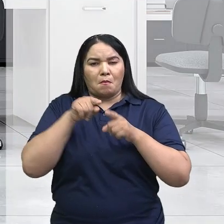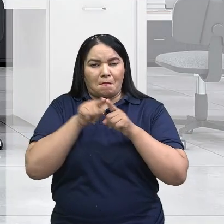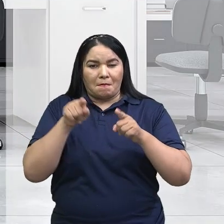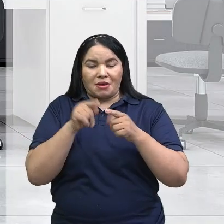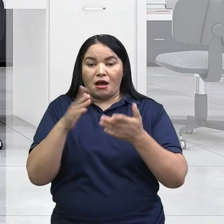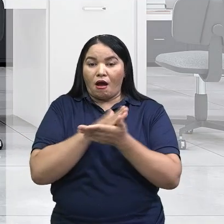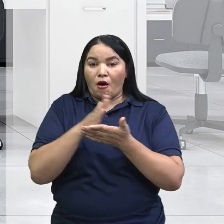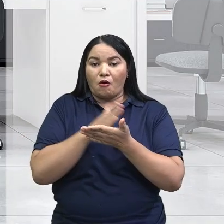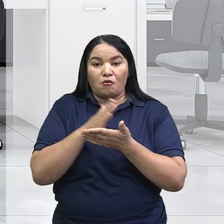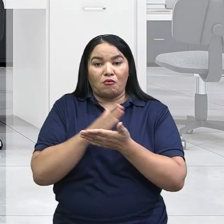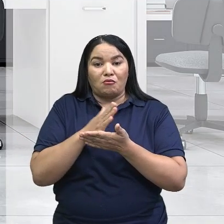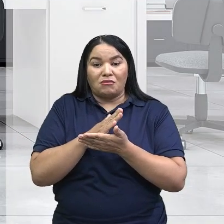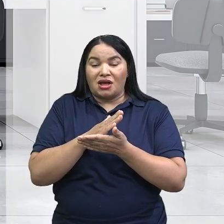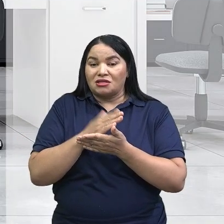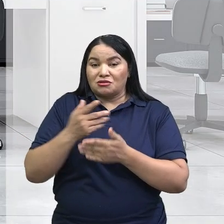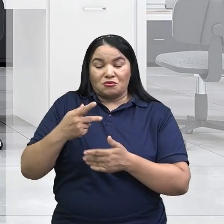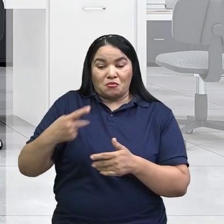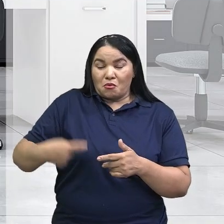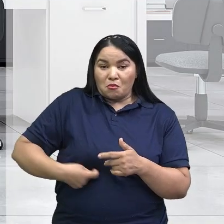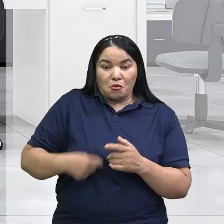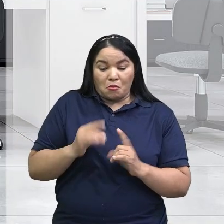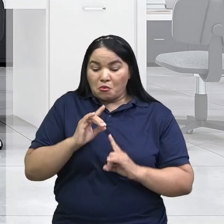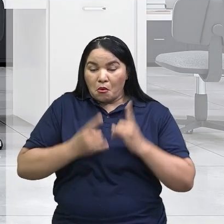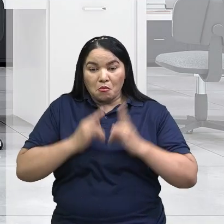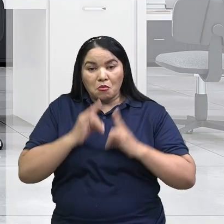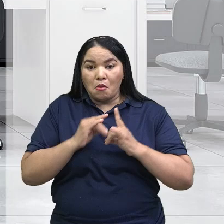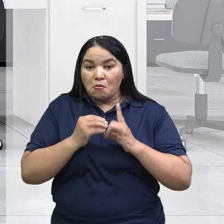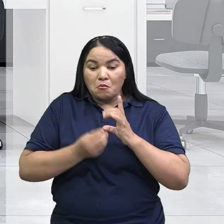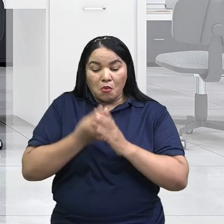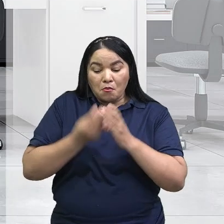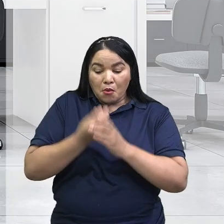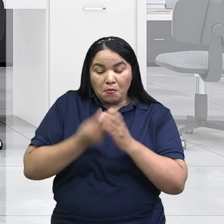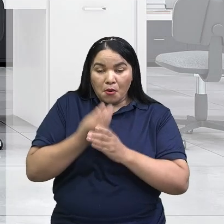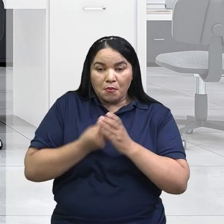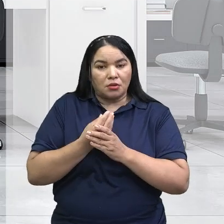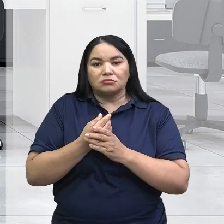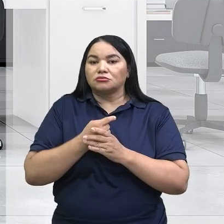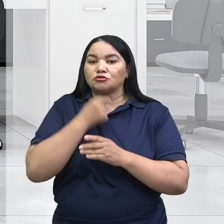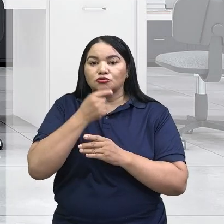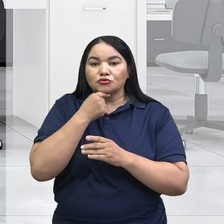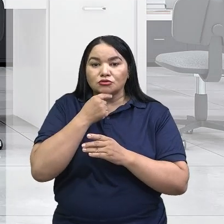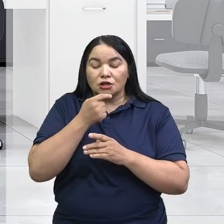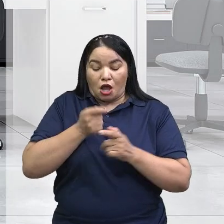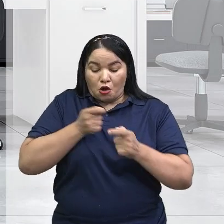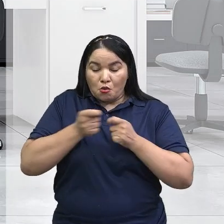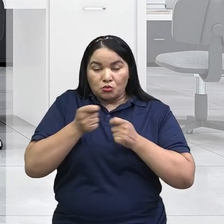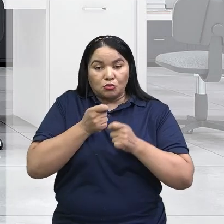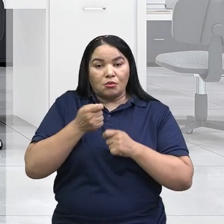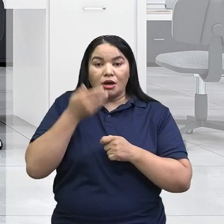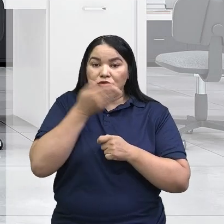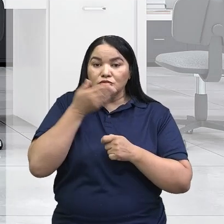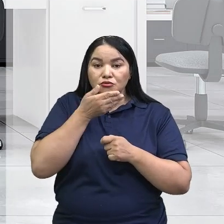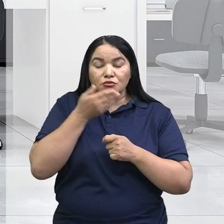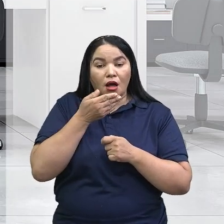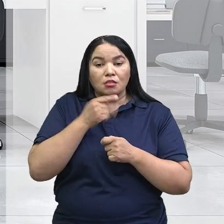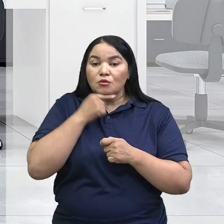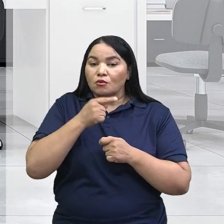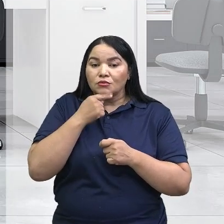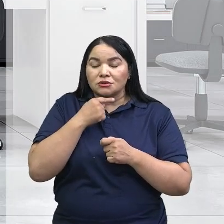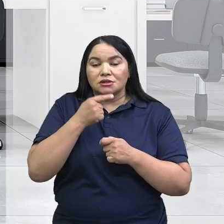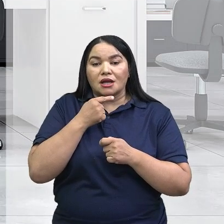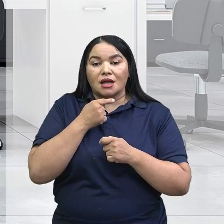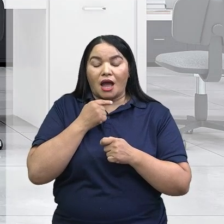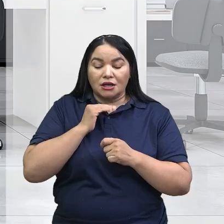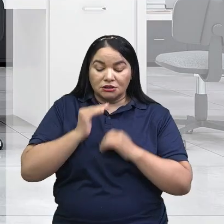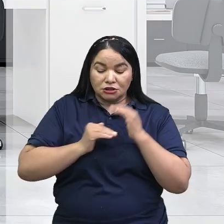elas não produzem esse hormônio adequadamente, né, de uma forma ali que vá controlar esse açúcar no sangue. E as pessoas desenvolvem,